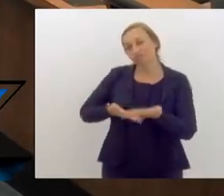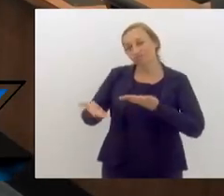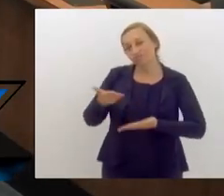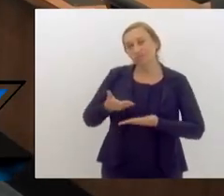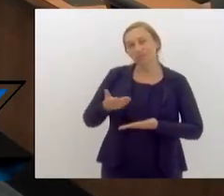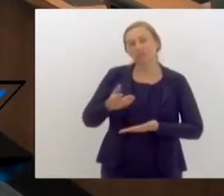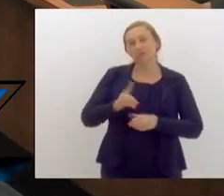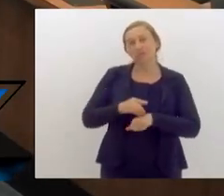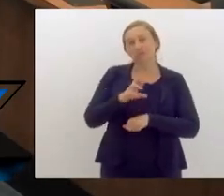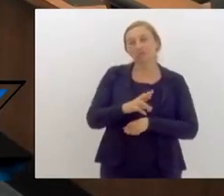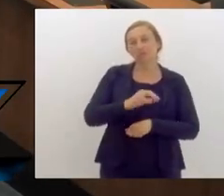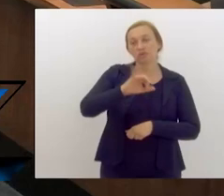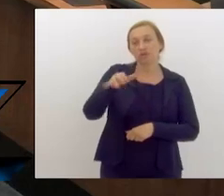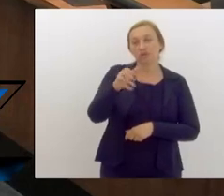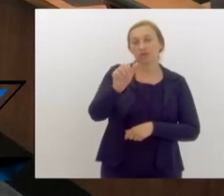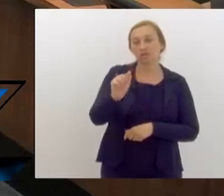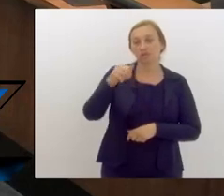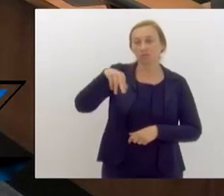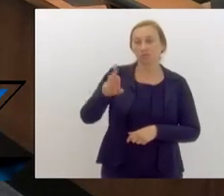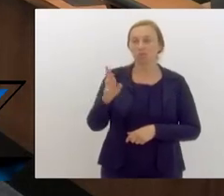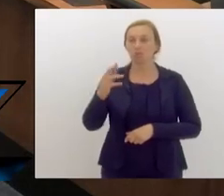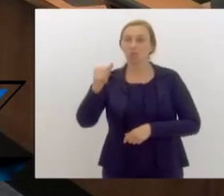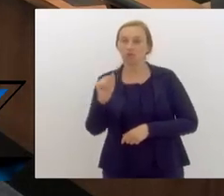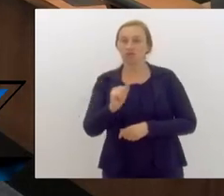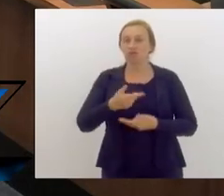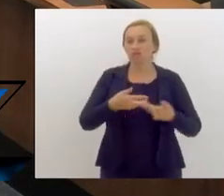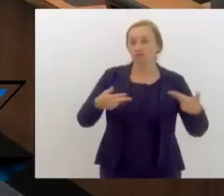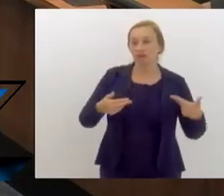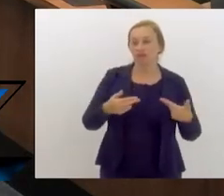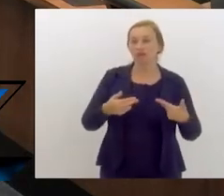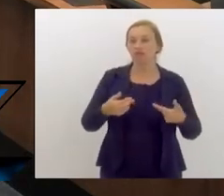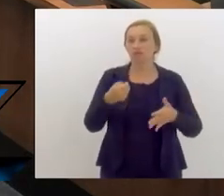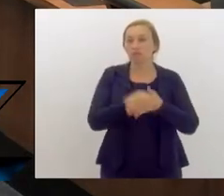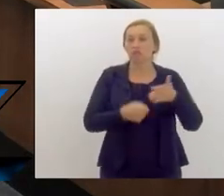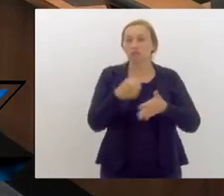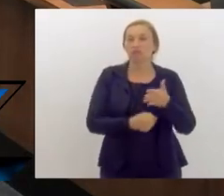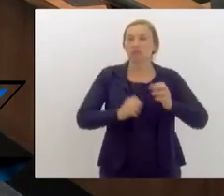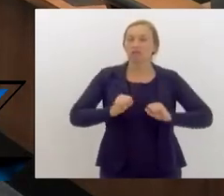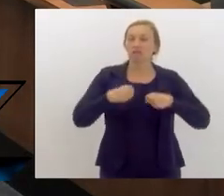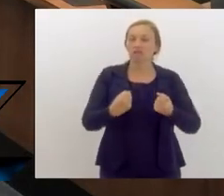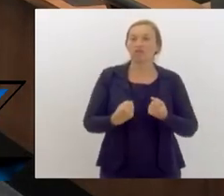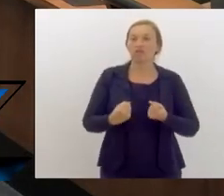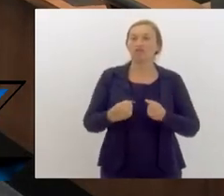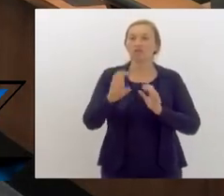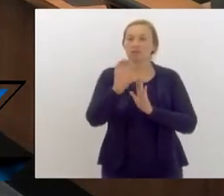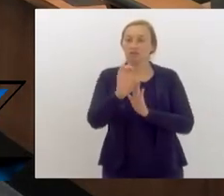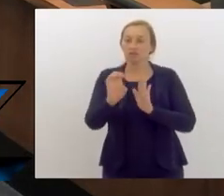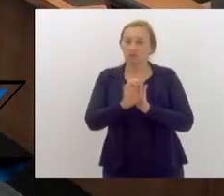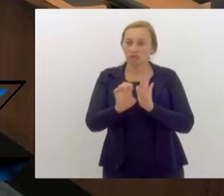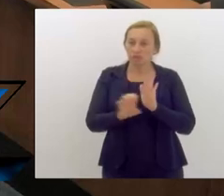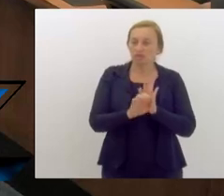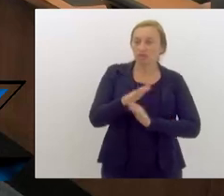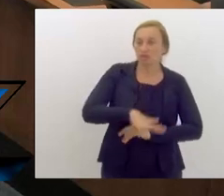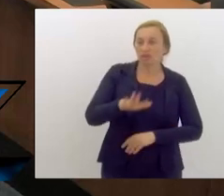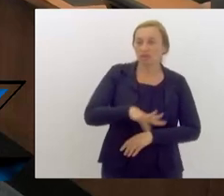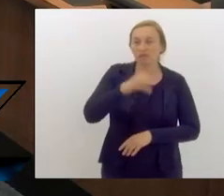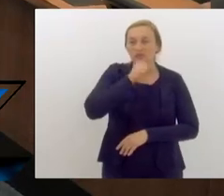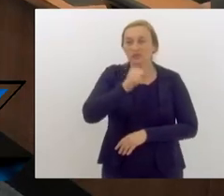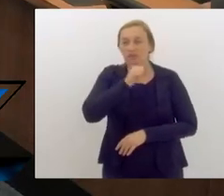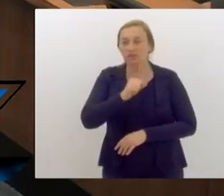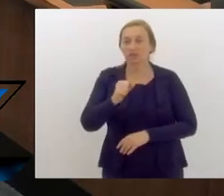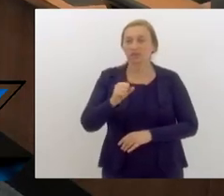Azambuja é um parceiro De Tantas lutas defesa do direito das crianças e adolescentes da educação tia Ju parabéns pela iniciativa